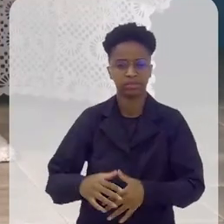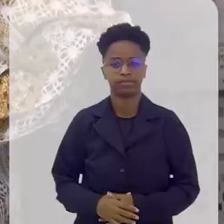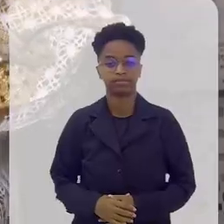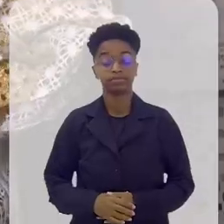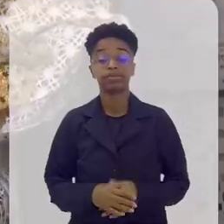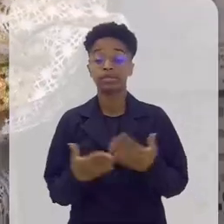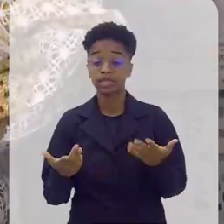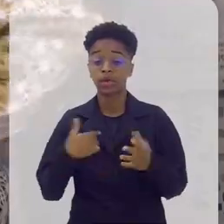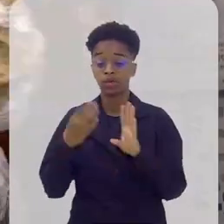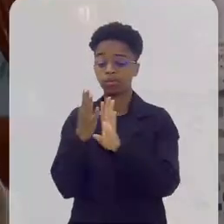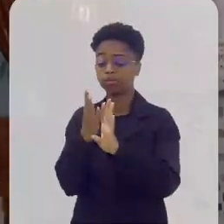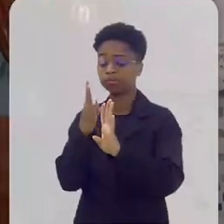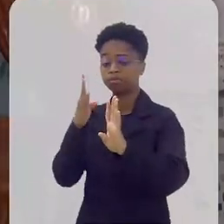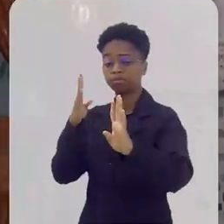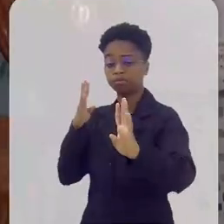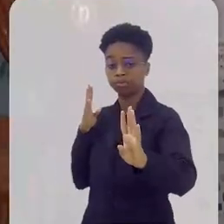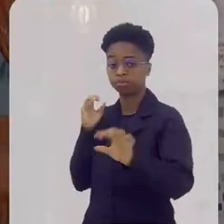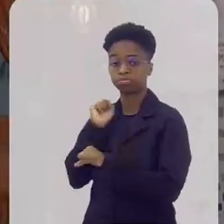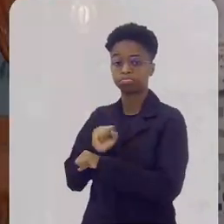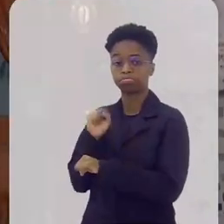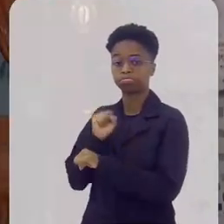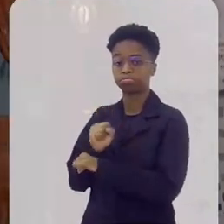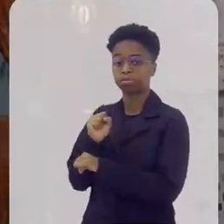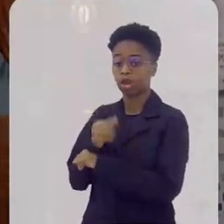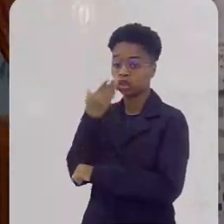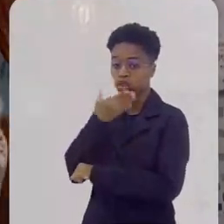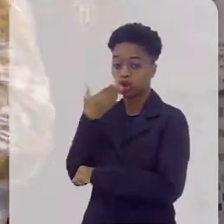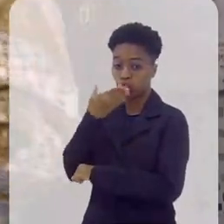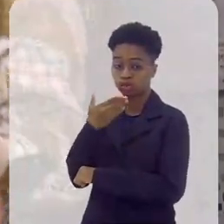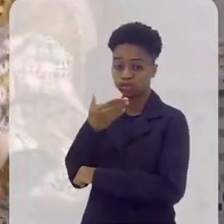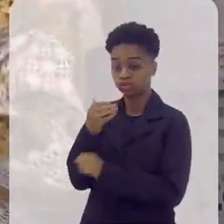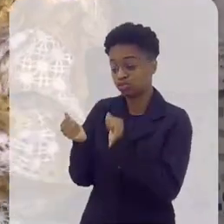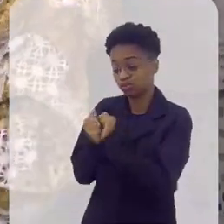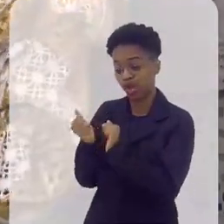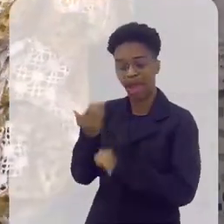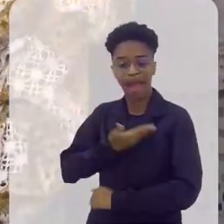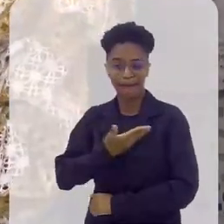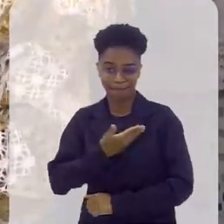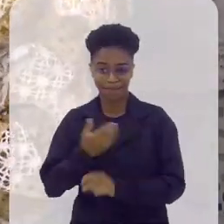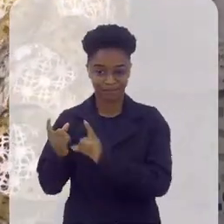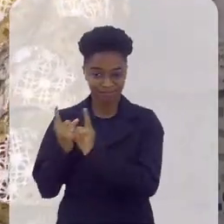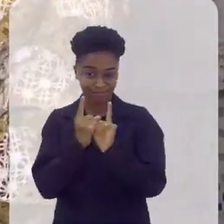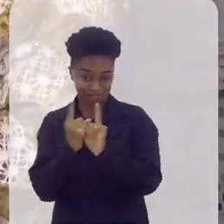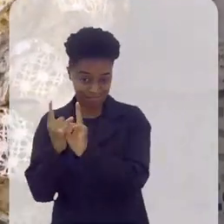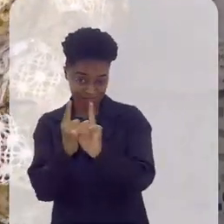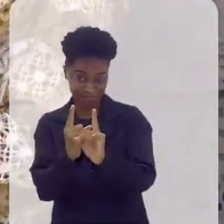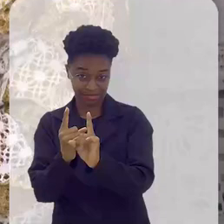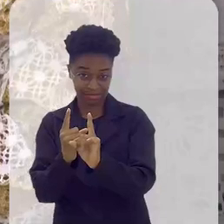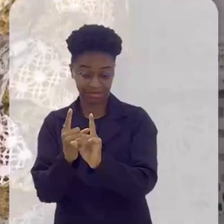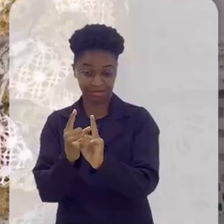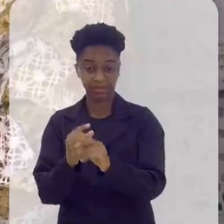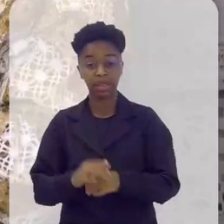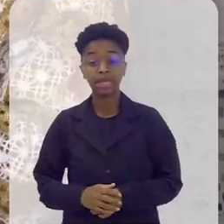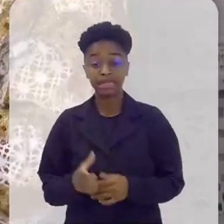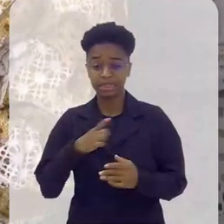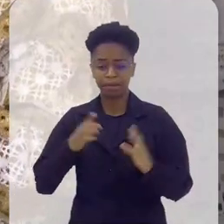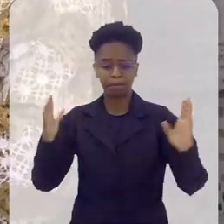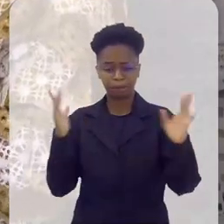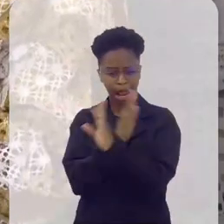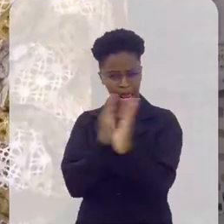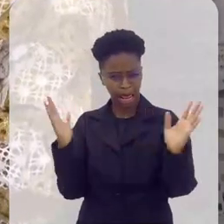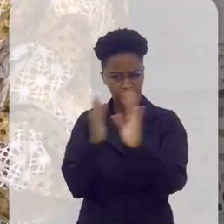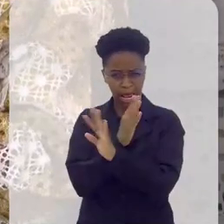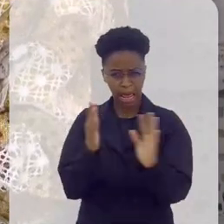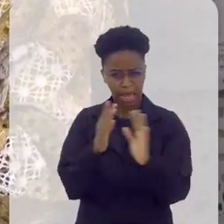crianças. E eu fiquei na fila para pegar o meu doce com o meu amiguinho, com o Carlinhos. E estamos ali na fila. No meio